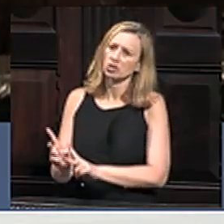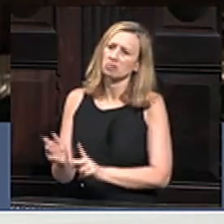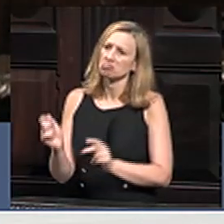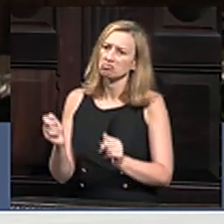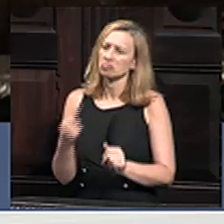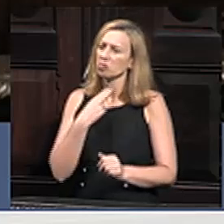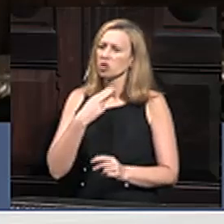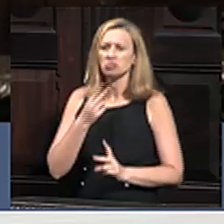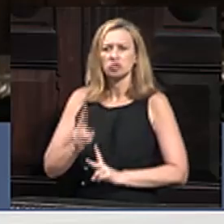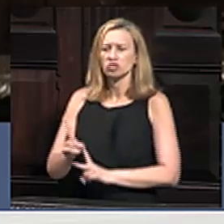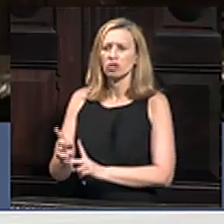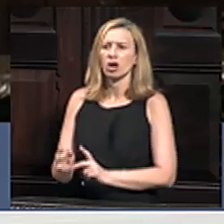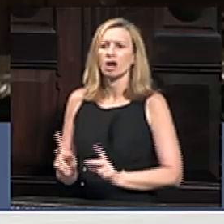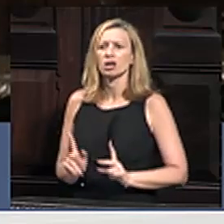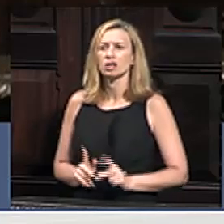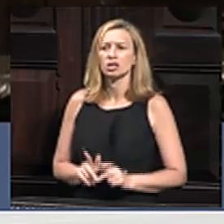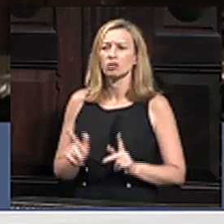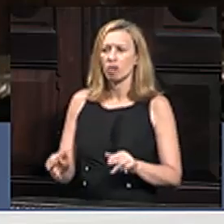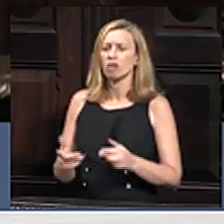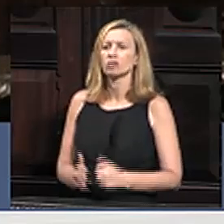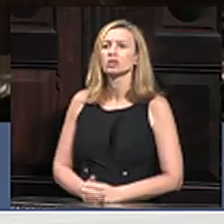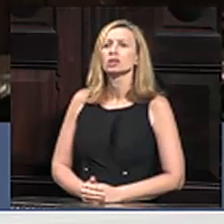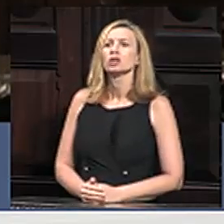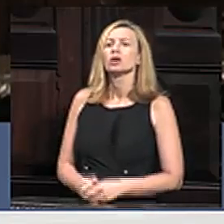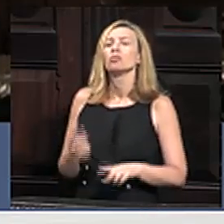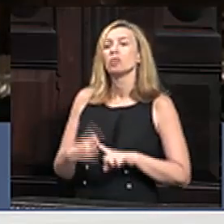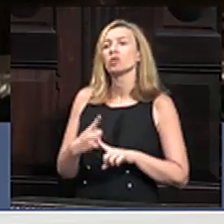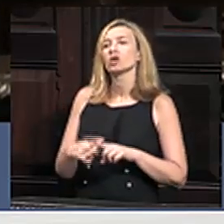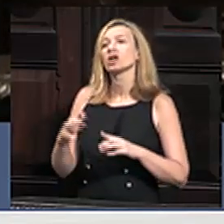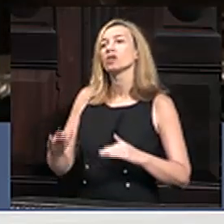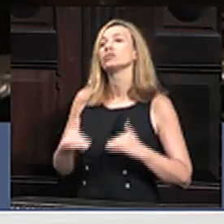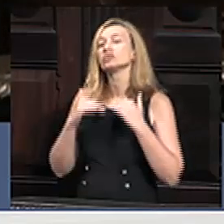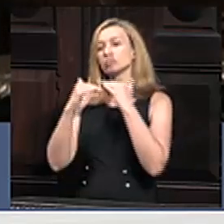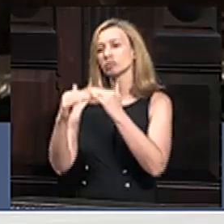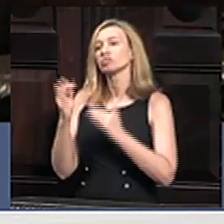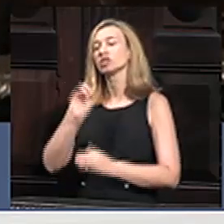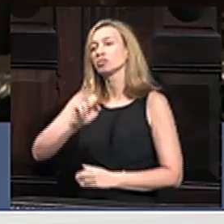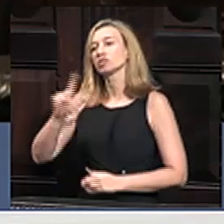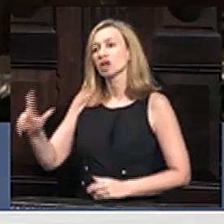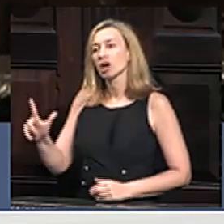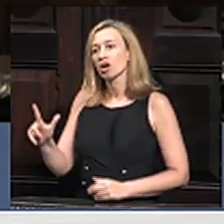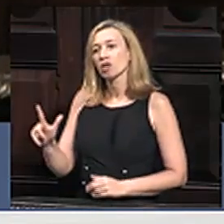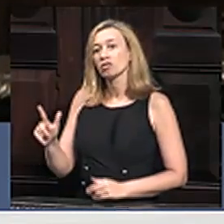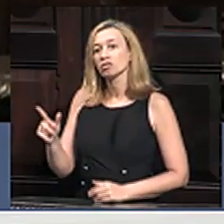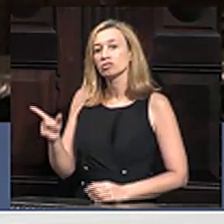porque o Supremo Tribunal Federal tem sido o primeiro a descumprir a Constituição.